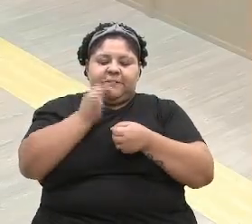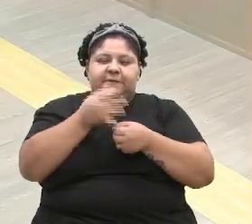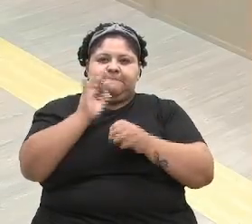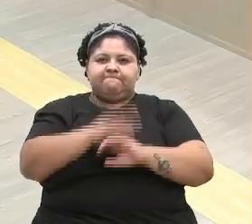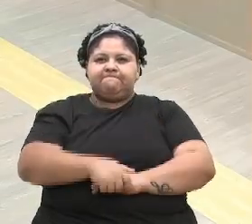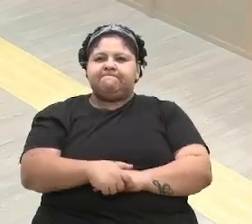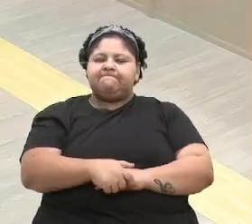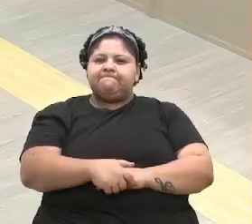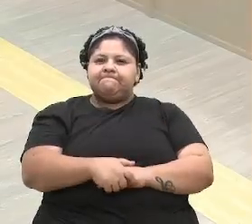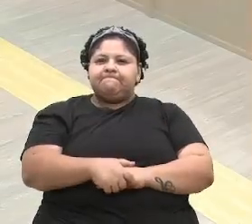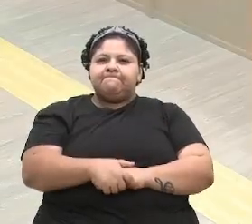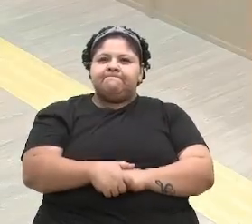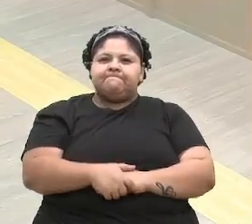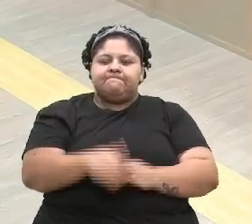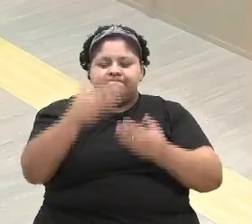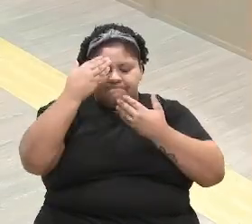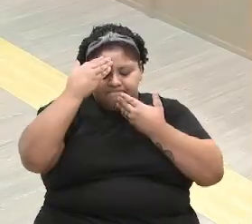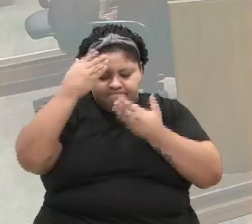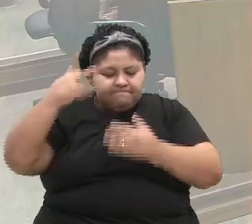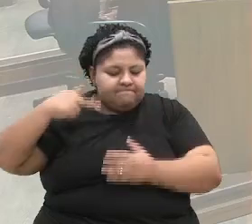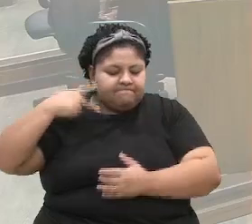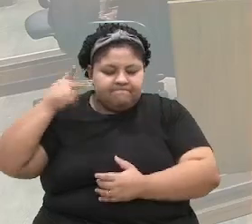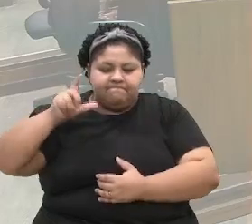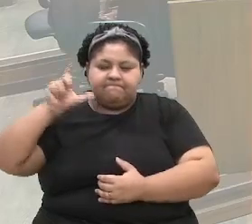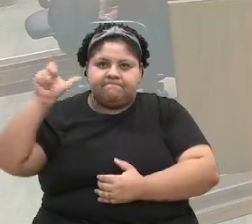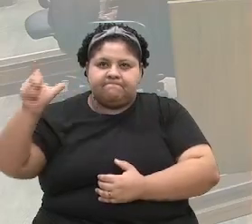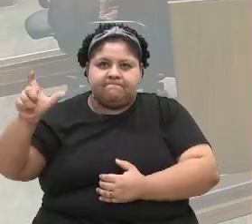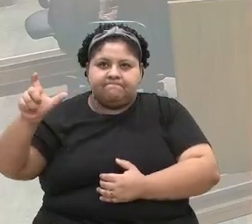Obrigada, vereador. Com a palavra, a vereadora Almir Cadori.